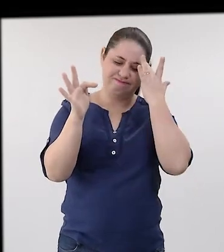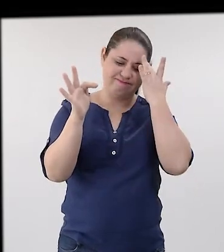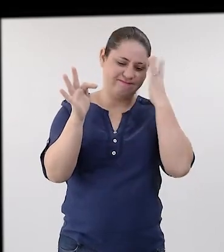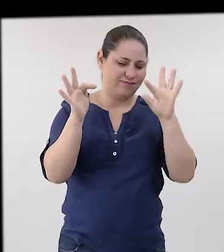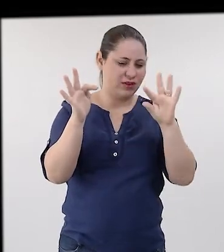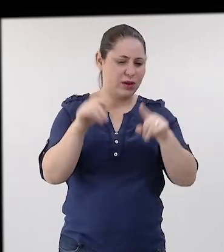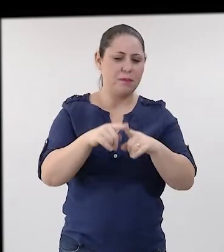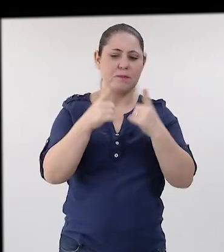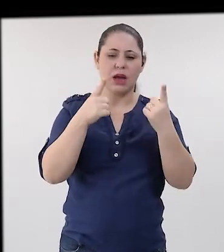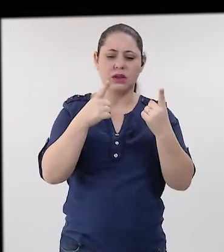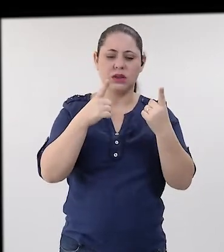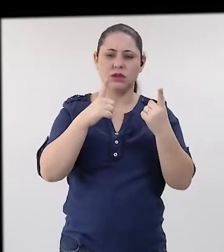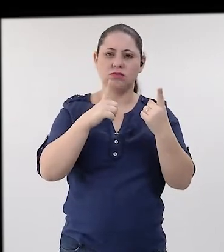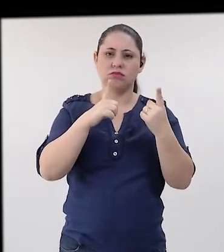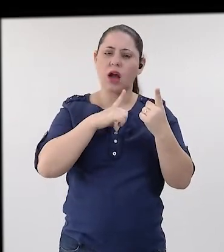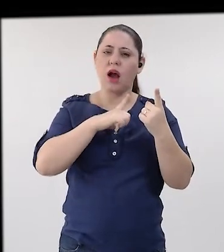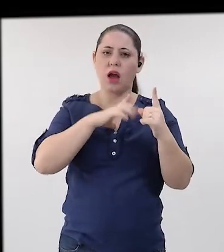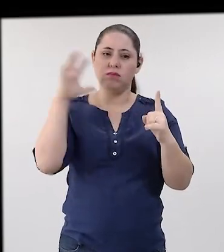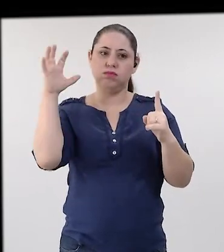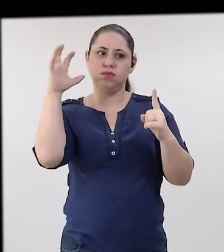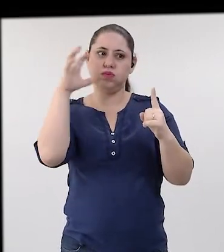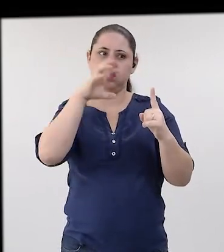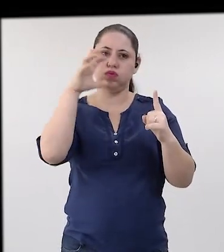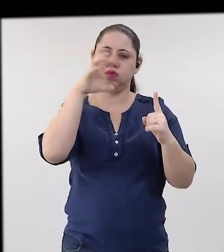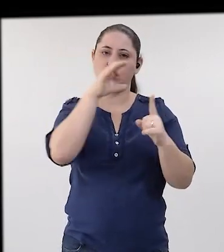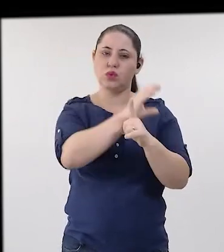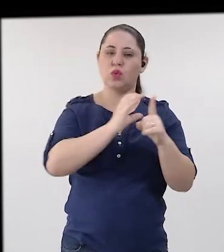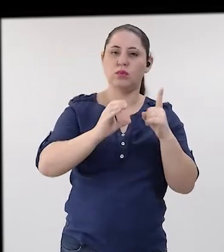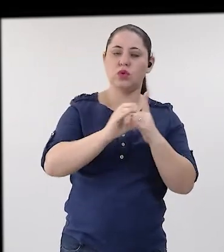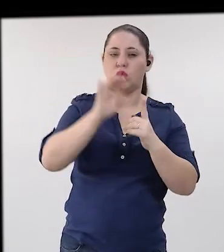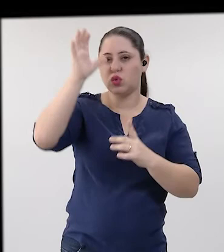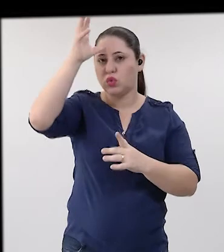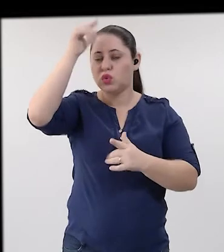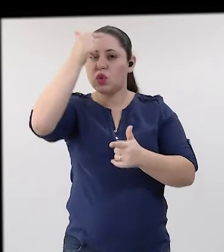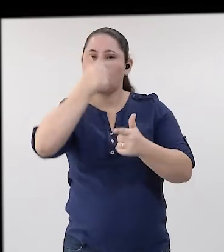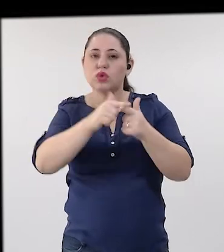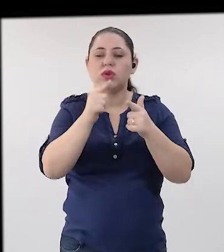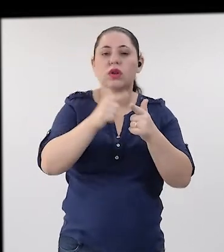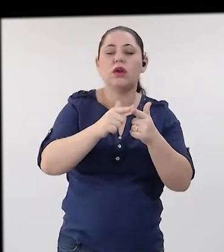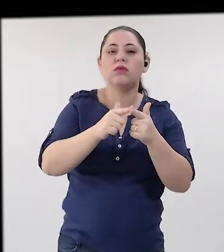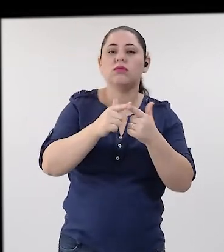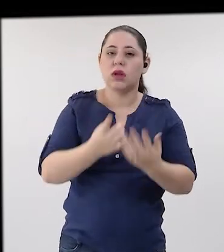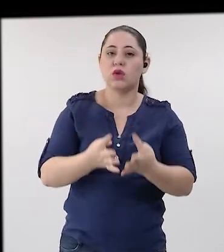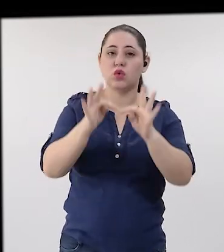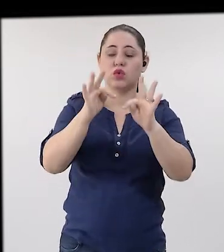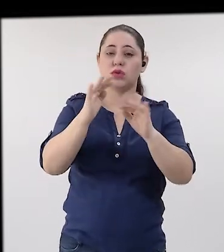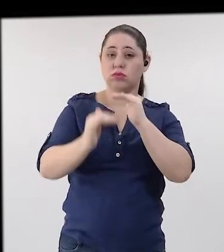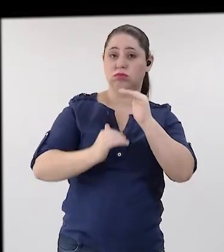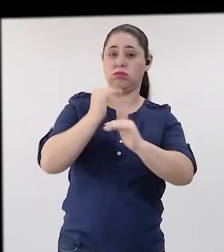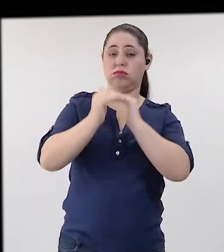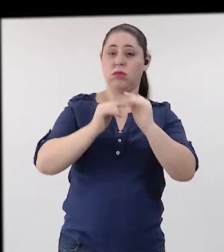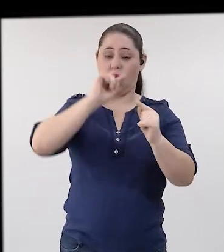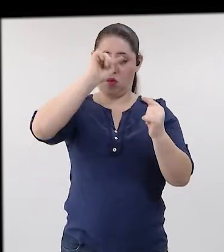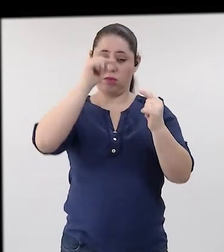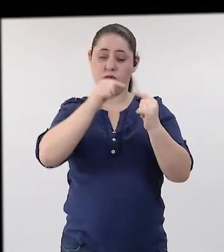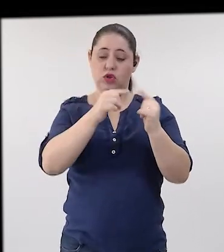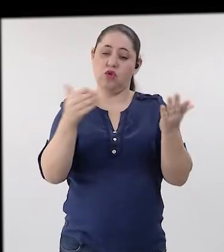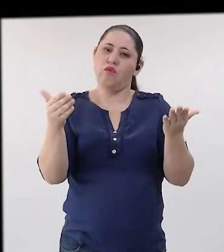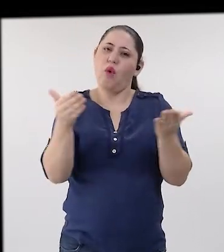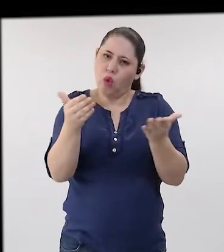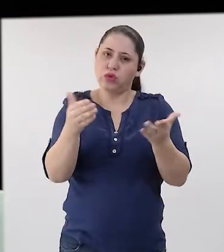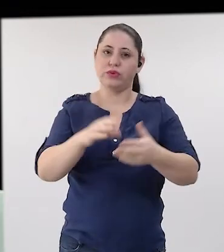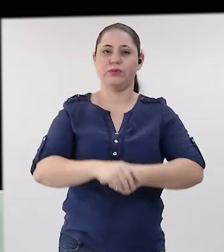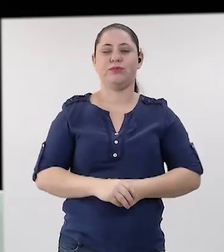eu quero realmente causar impacto em uma comunidade com as soluções tecnológicas que eu desenvolvo. Acho que esse é o principal objetivo que eu